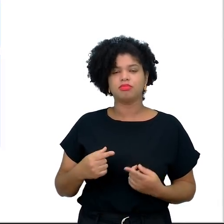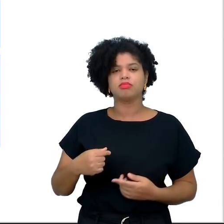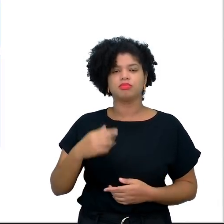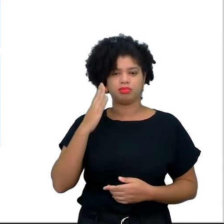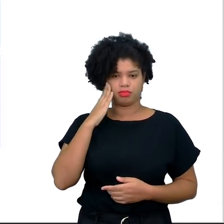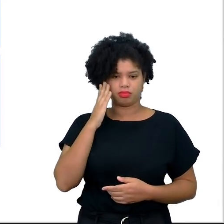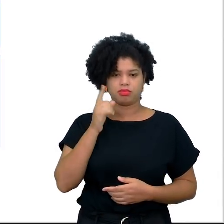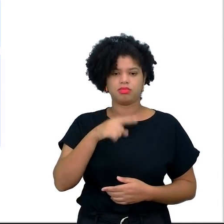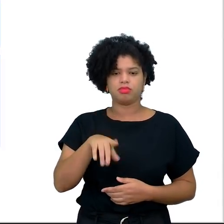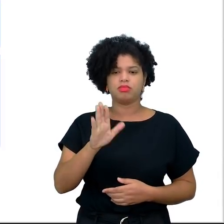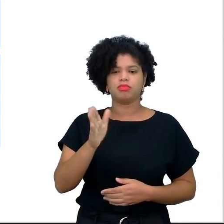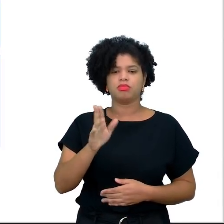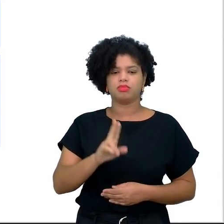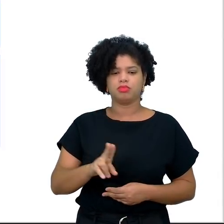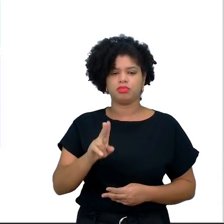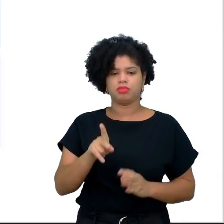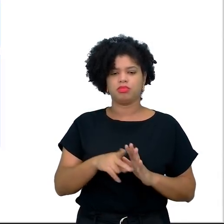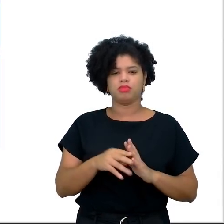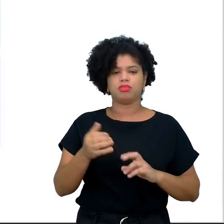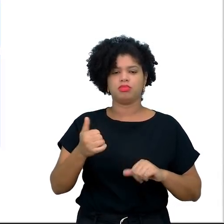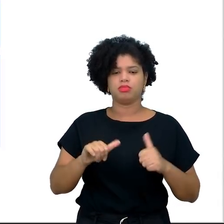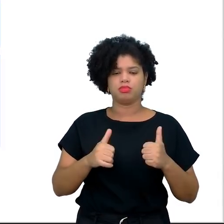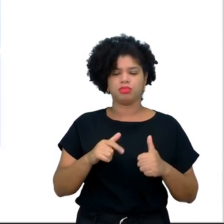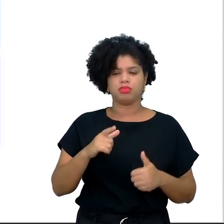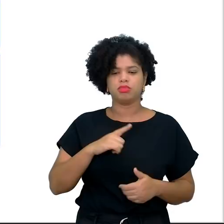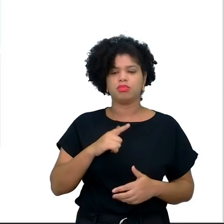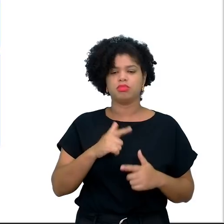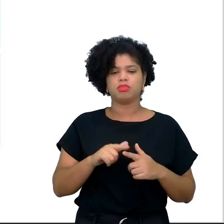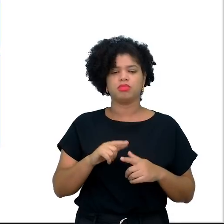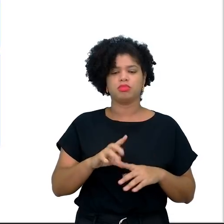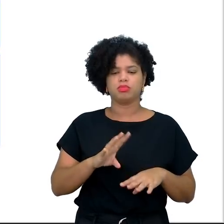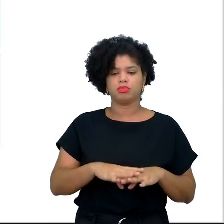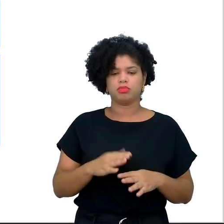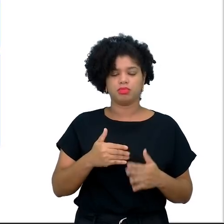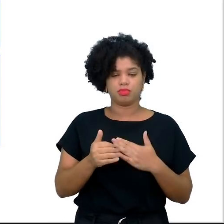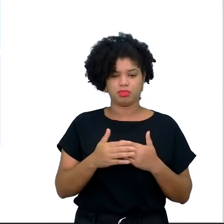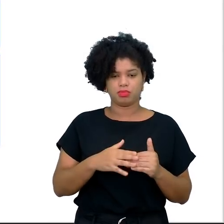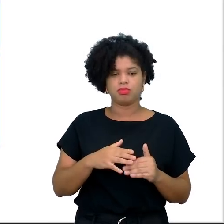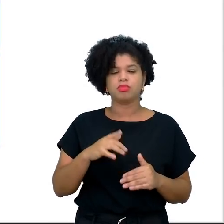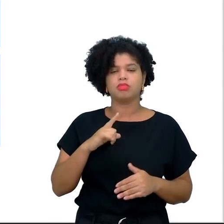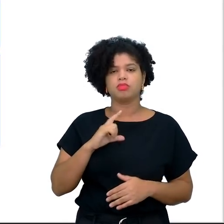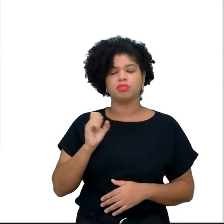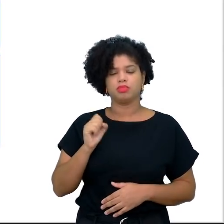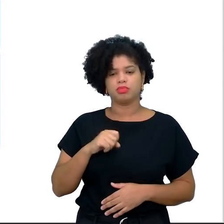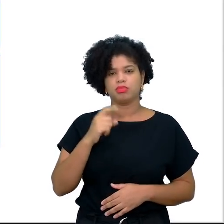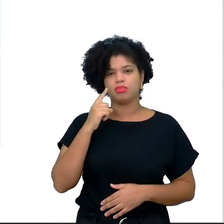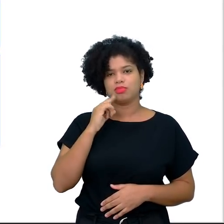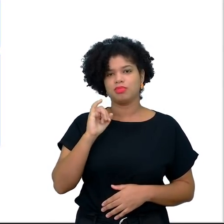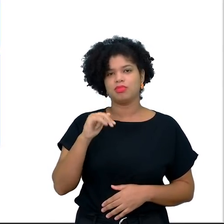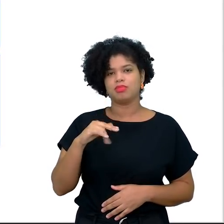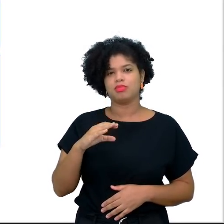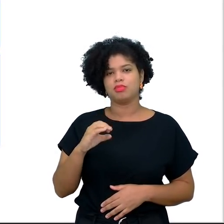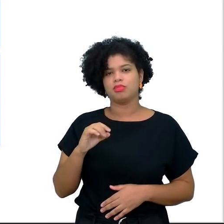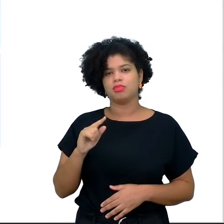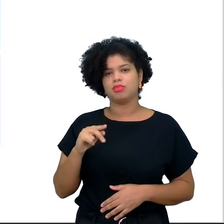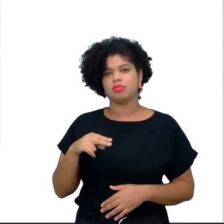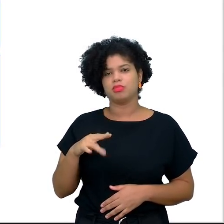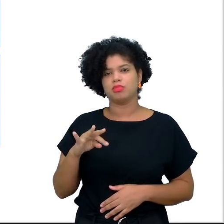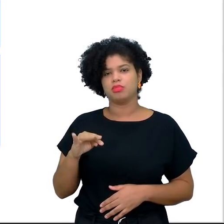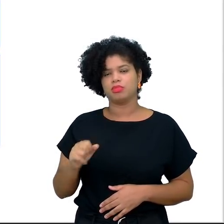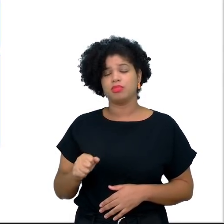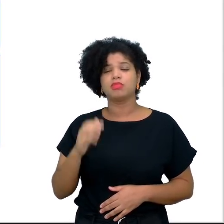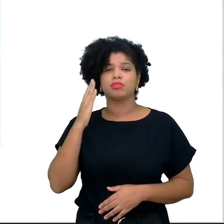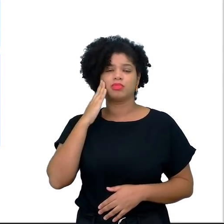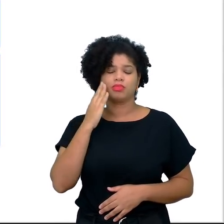certeza, né, que vocês, ao analisar uma situação, problema, né, se deparam com as incógnitas, né, e sentem no decorrer